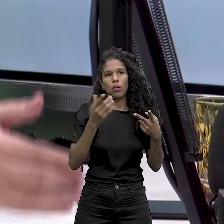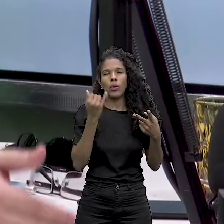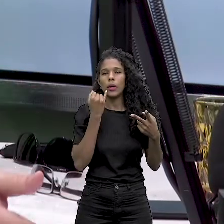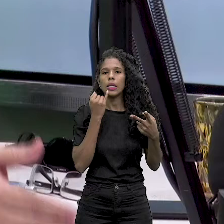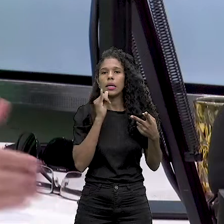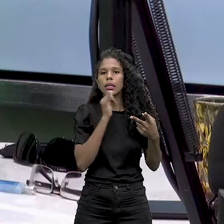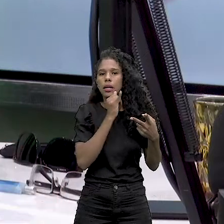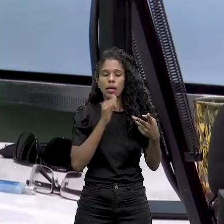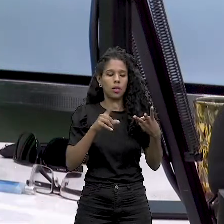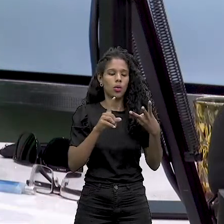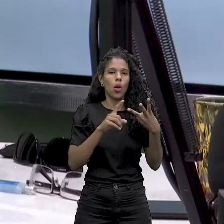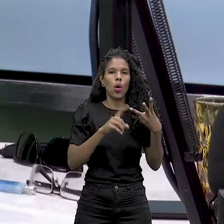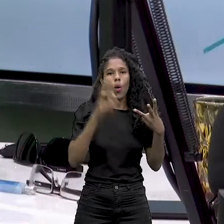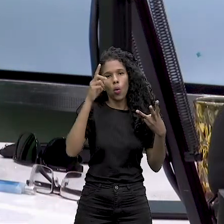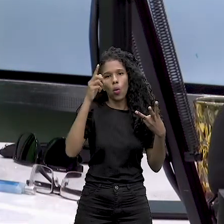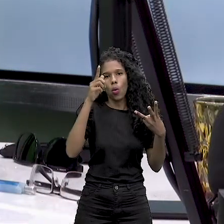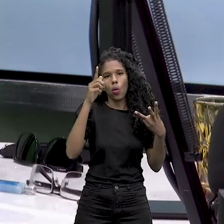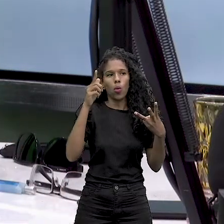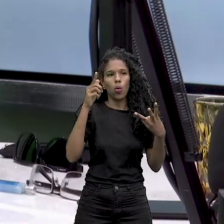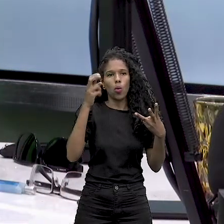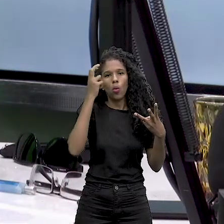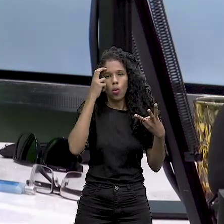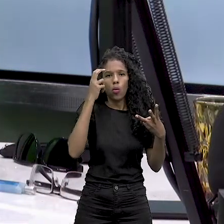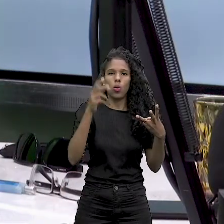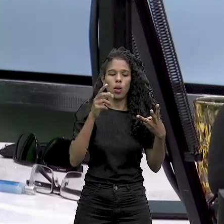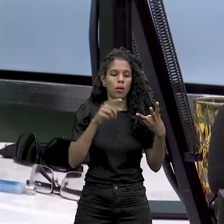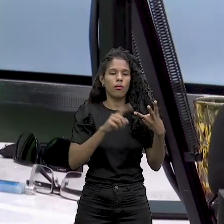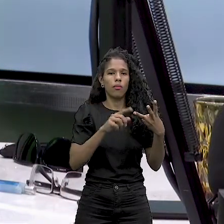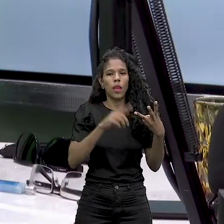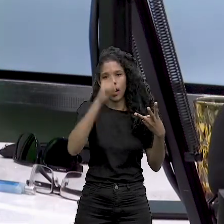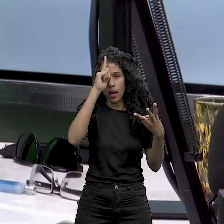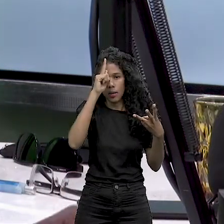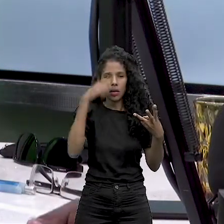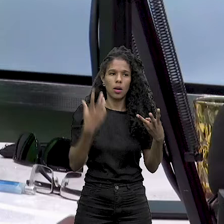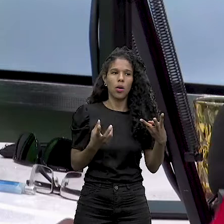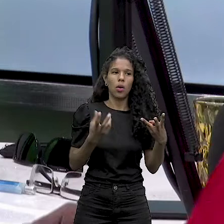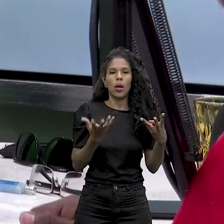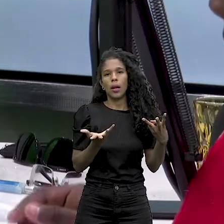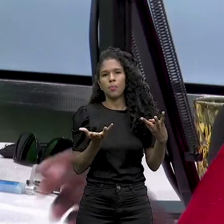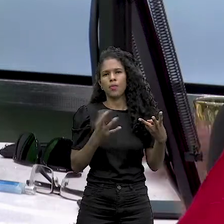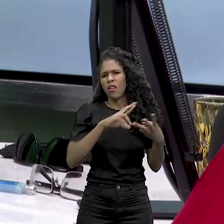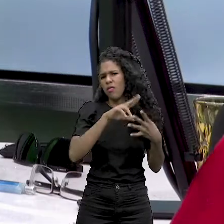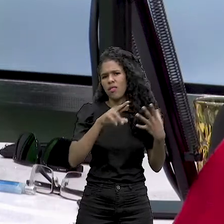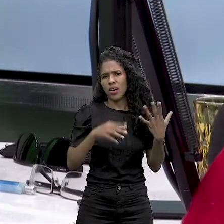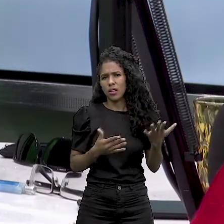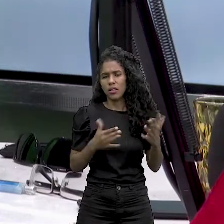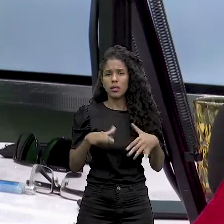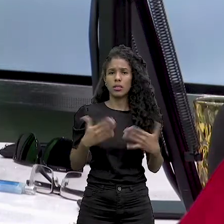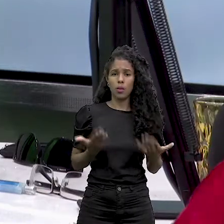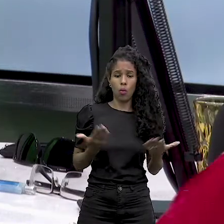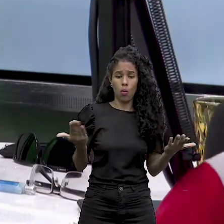sai lá da floresta e mora na cidade, aí ele passa a consumir os produtos, falar igual a gente e tal, aí ele foi